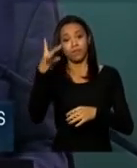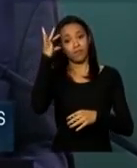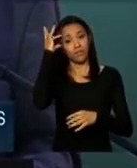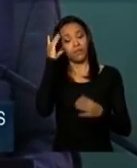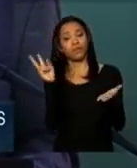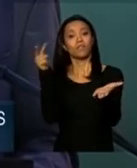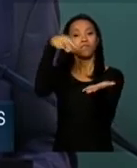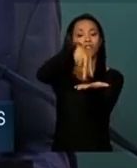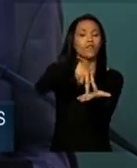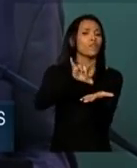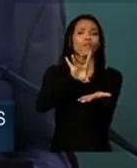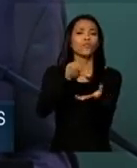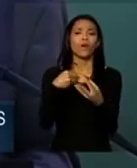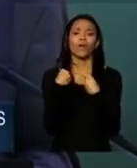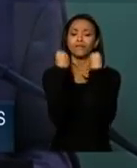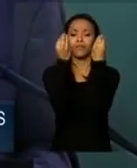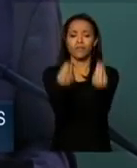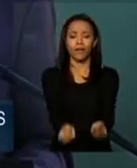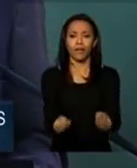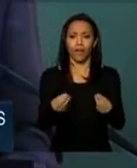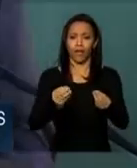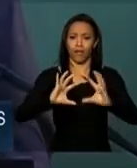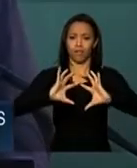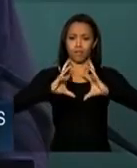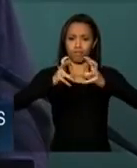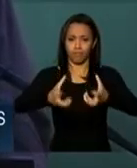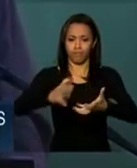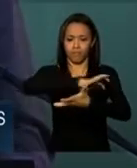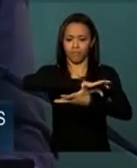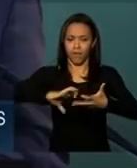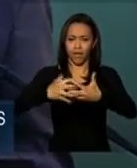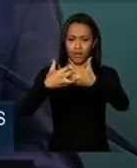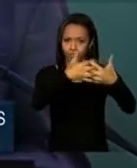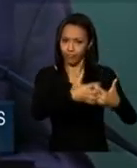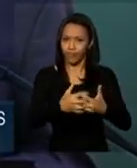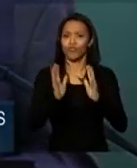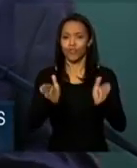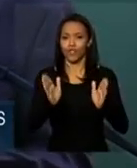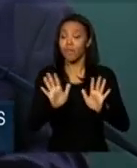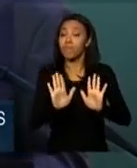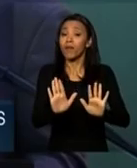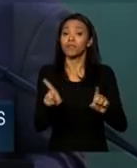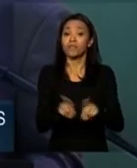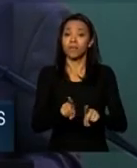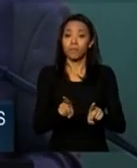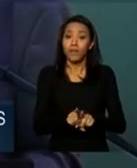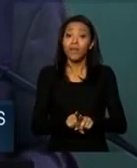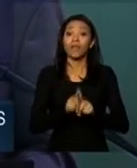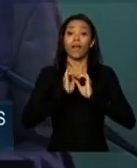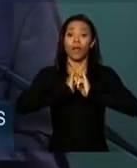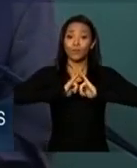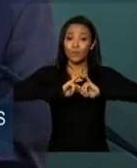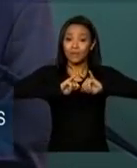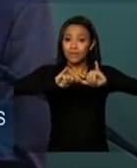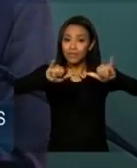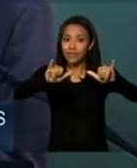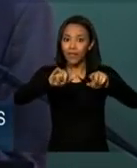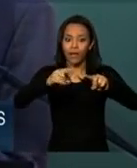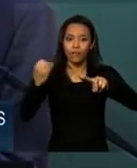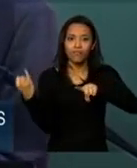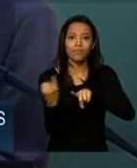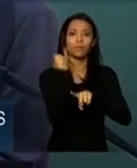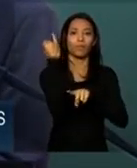entregar as máquinas que acabou de entregar, mas também para trazer anúncios importantes